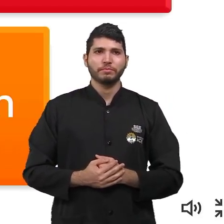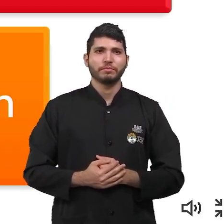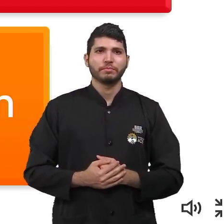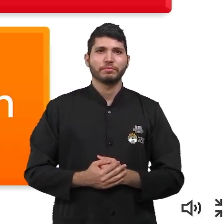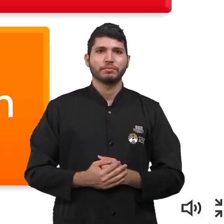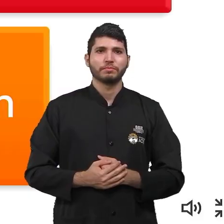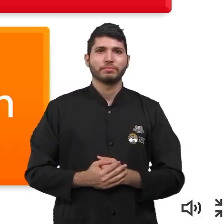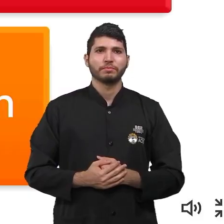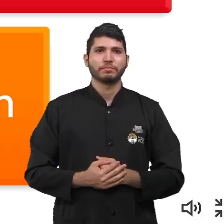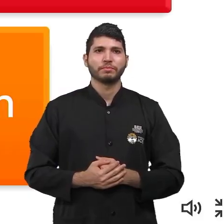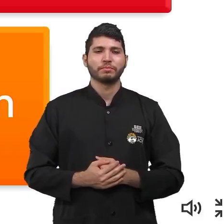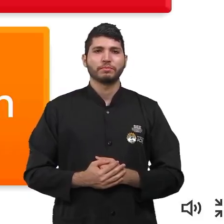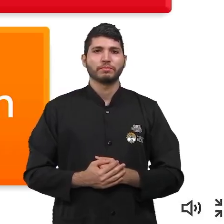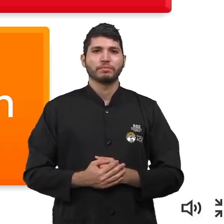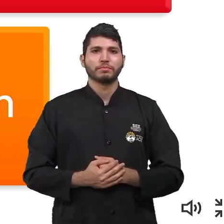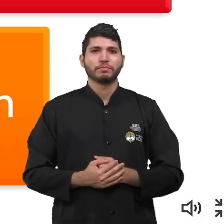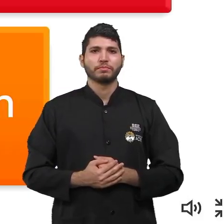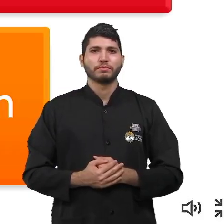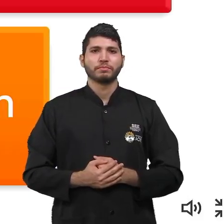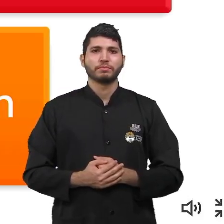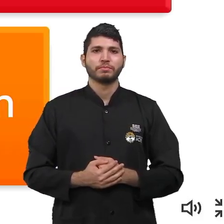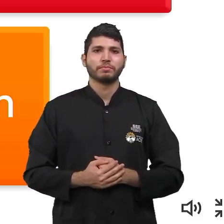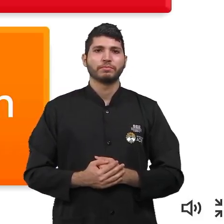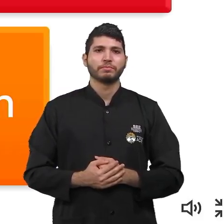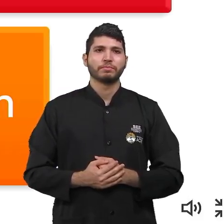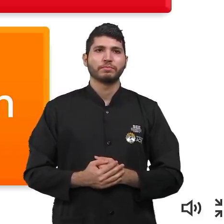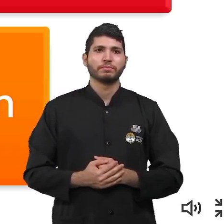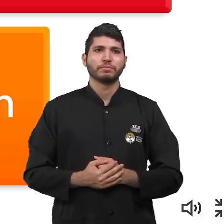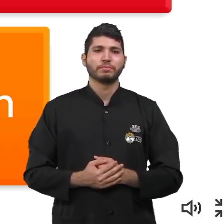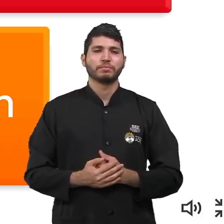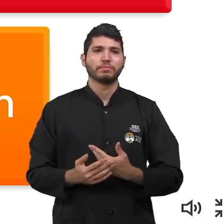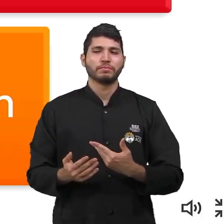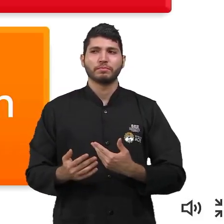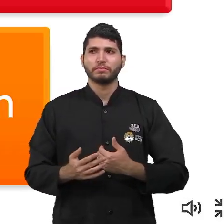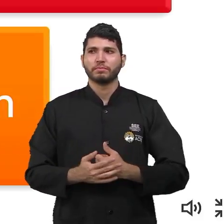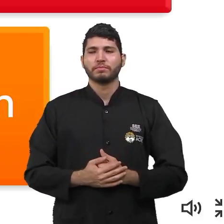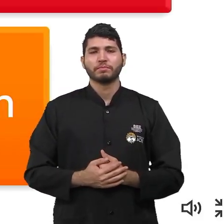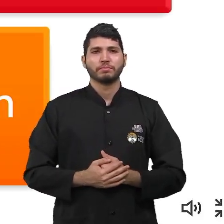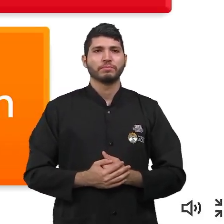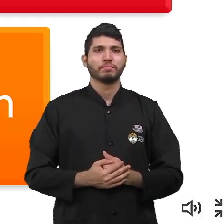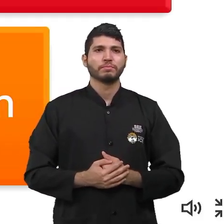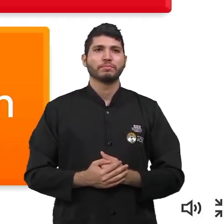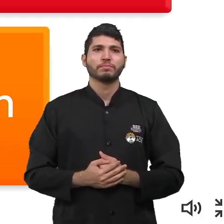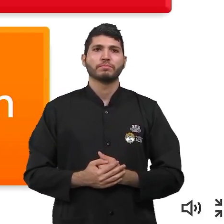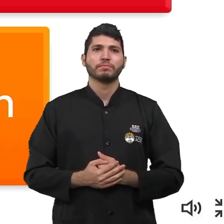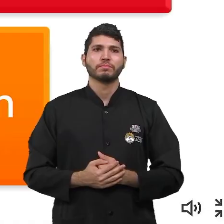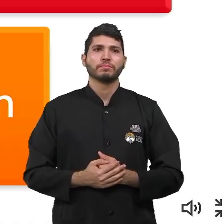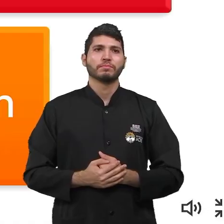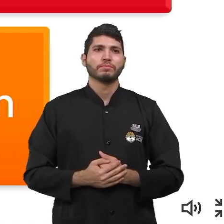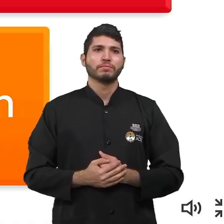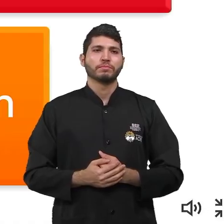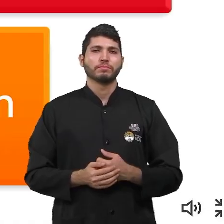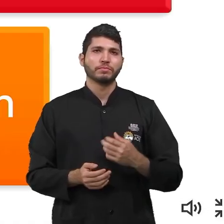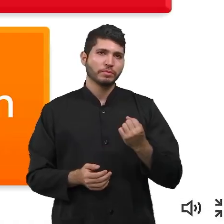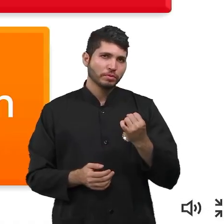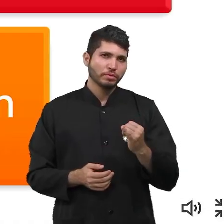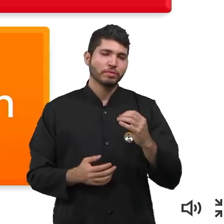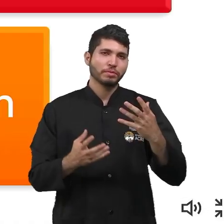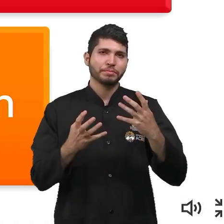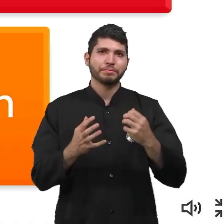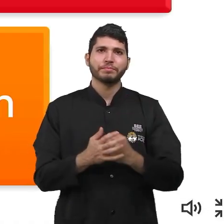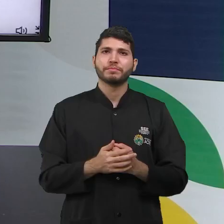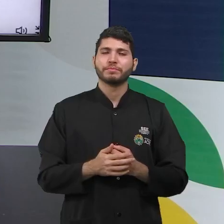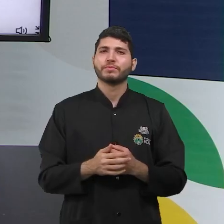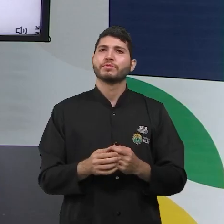e assim sucessivamente, tá bom? Vamos encerrar aqui a atividade, tá bom? Depois, se você quiser entrar aí pelo link